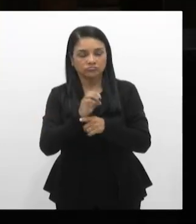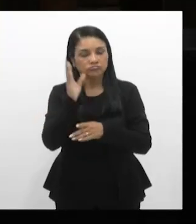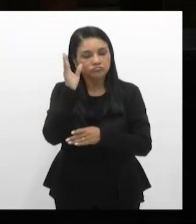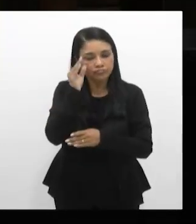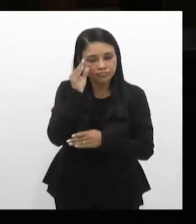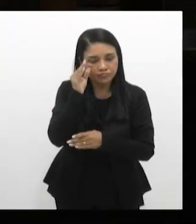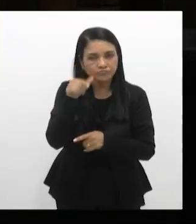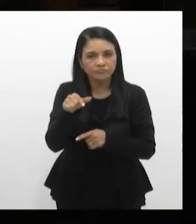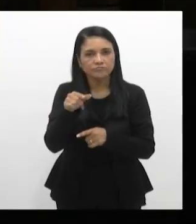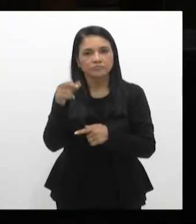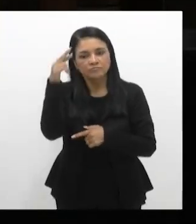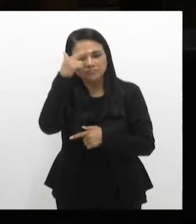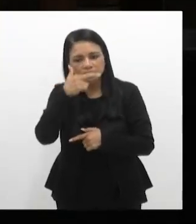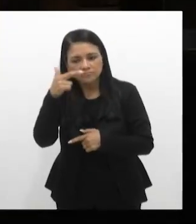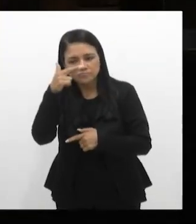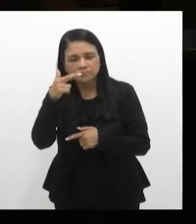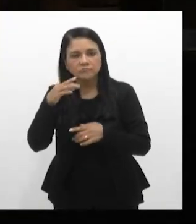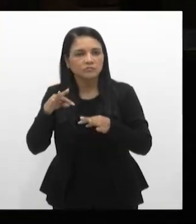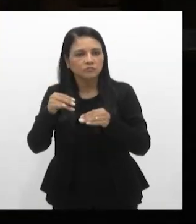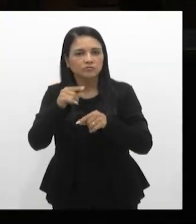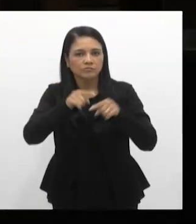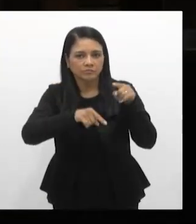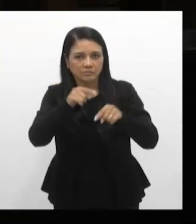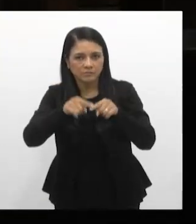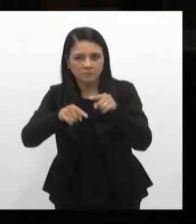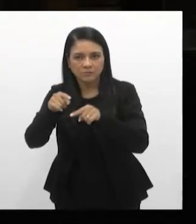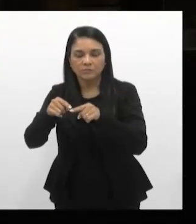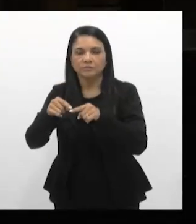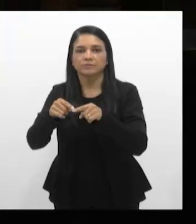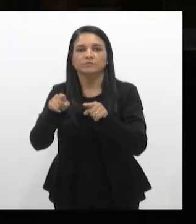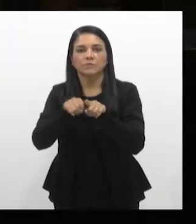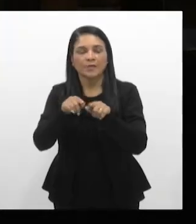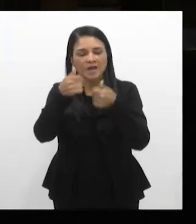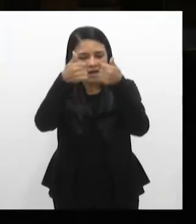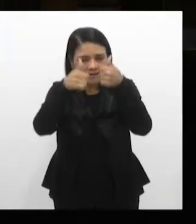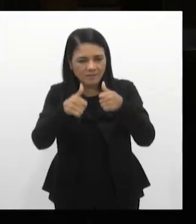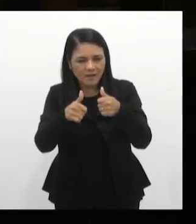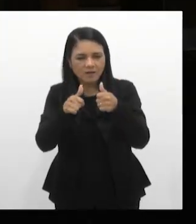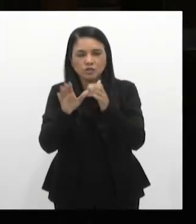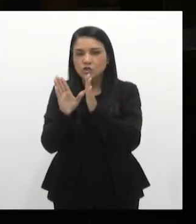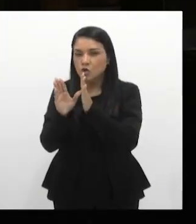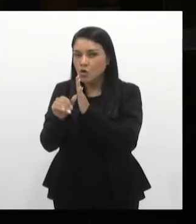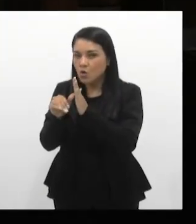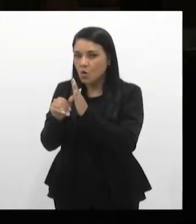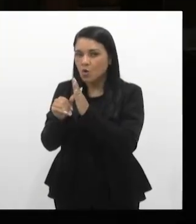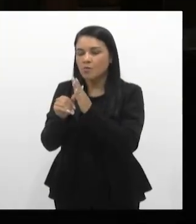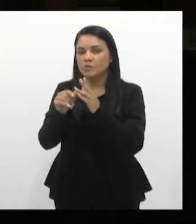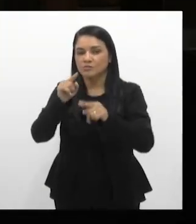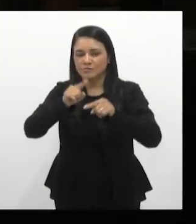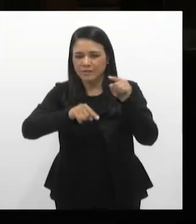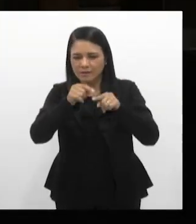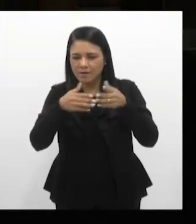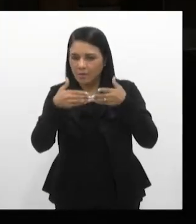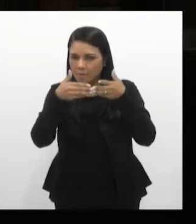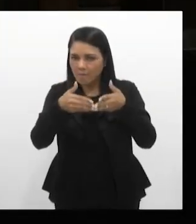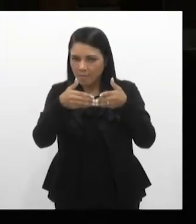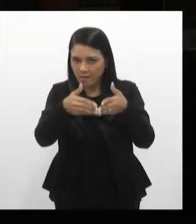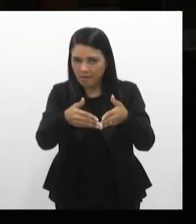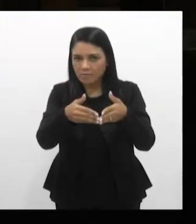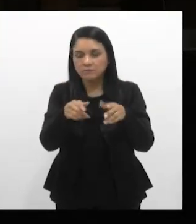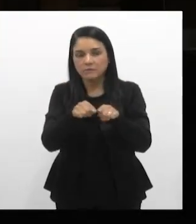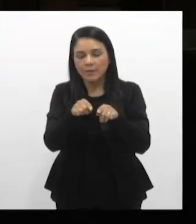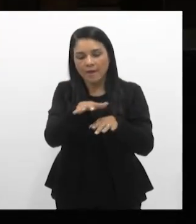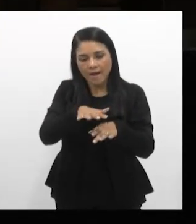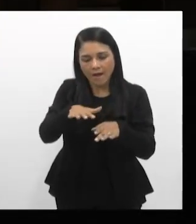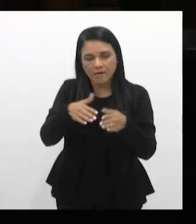no monitoramento, na análise e prevenção de roubos de cargas em embarcações e áreas